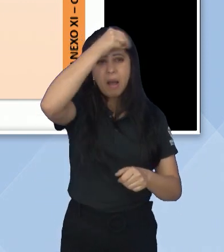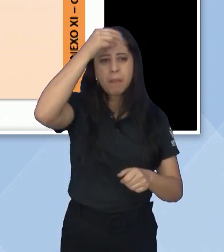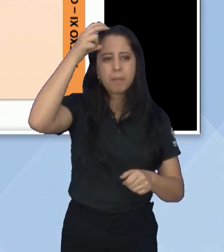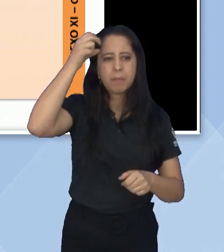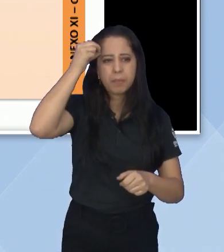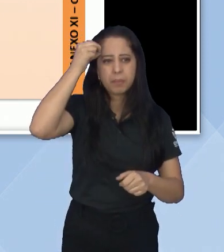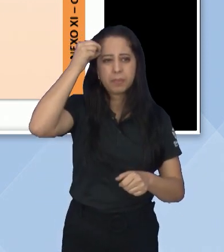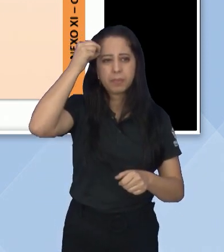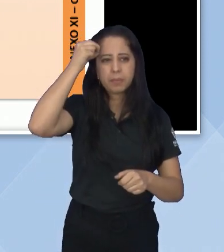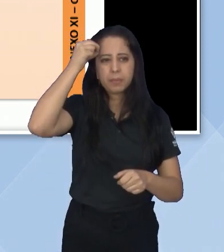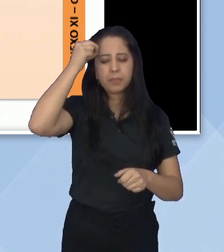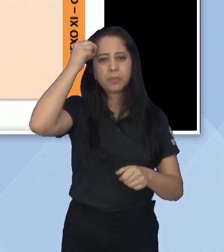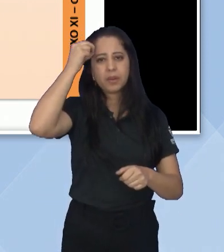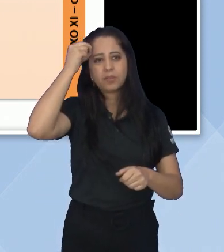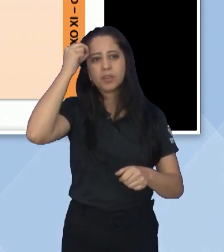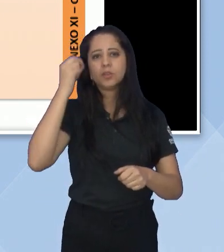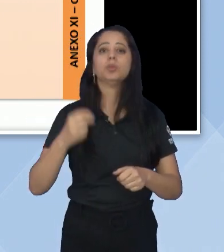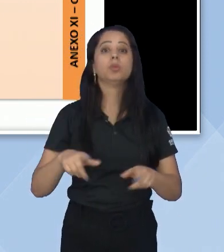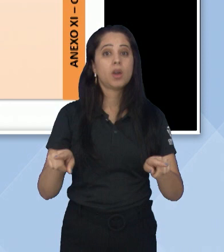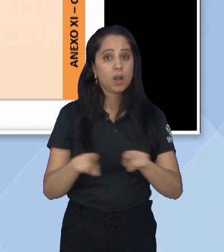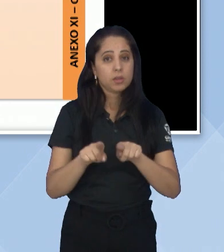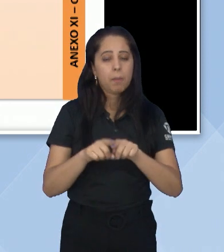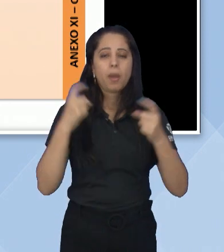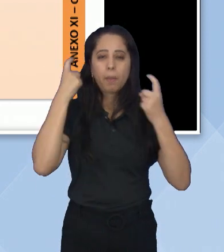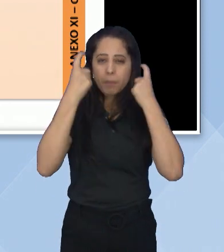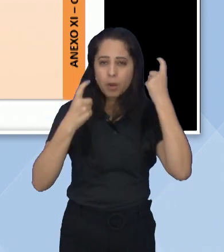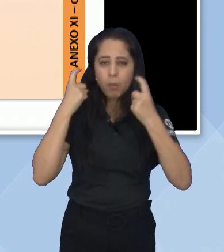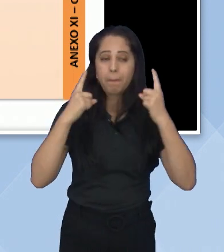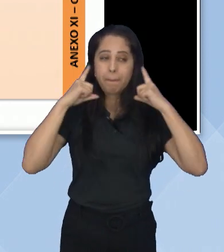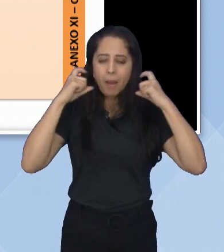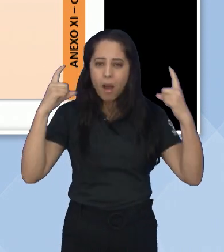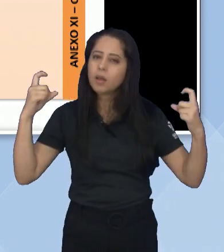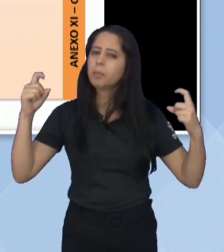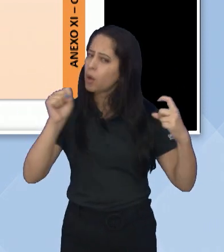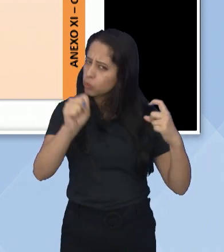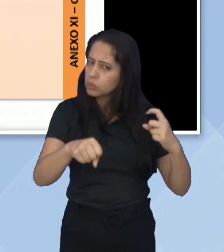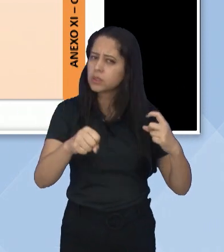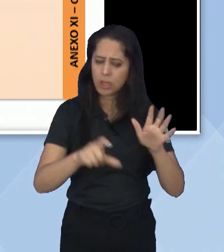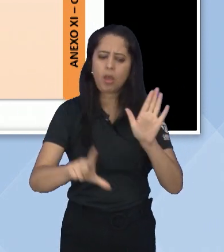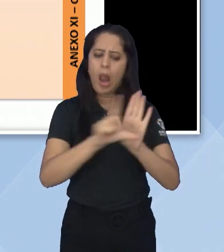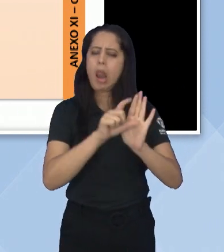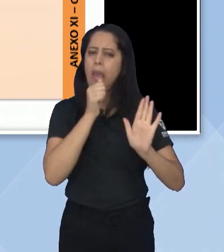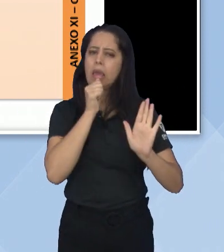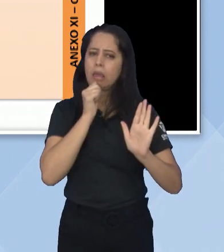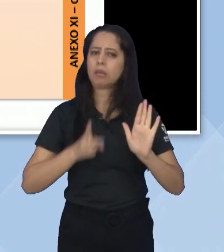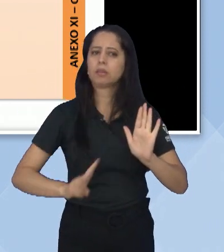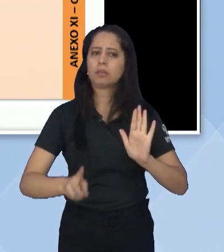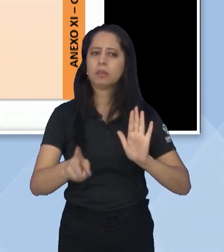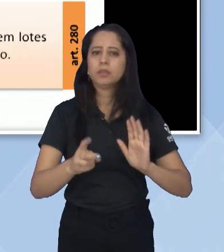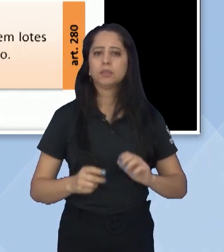controle de isolamento acústico para controle de ruído tudo isso continua na legislação